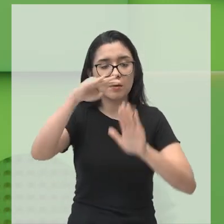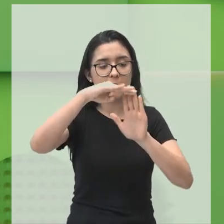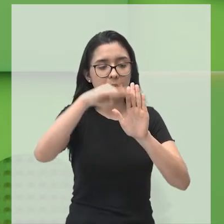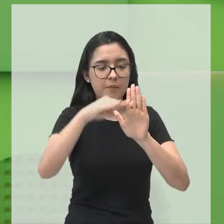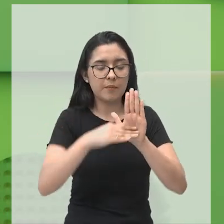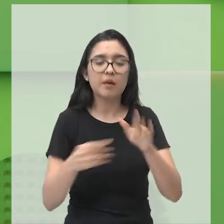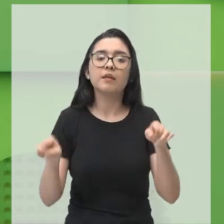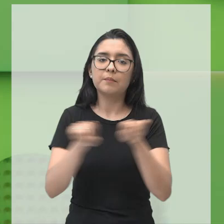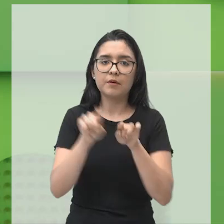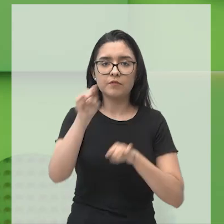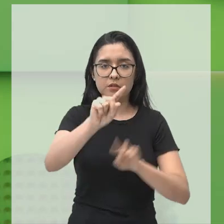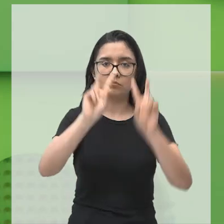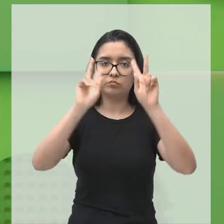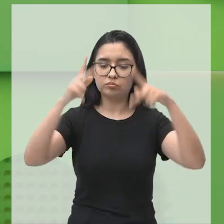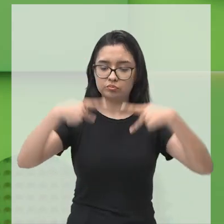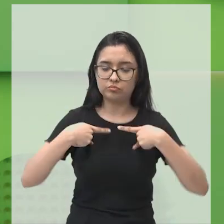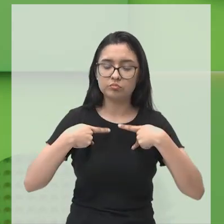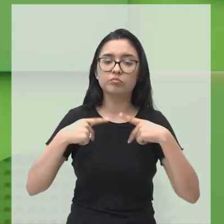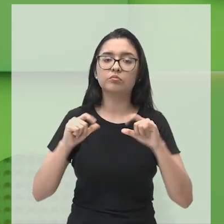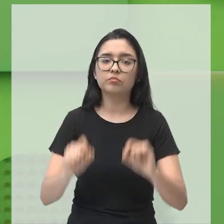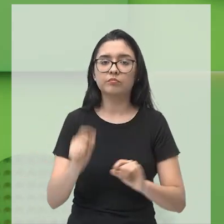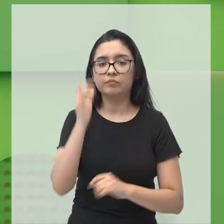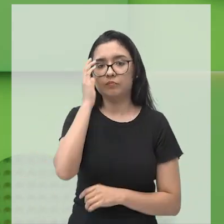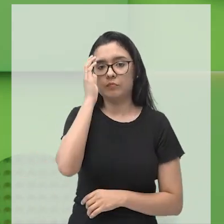se enxergar enquanto